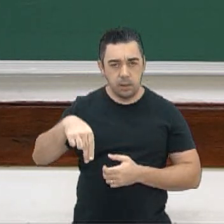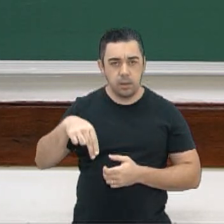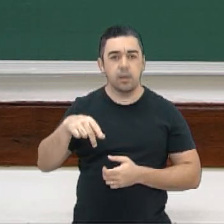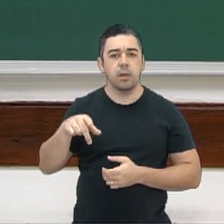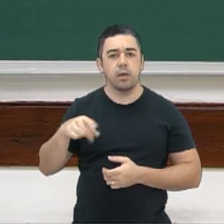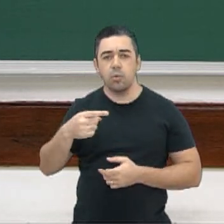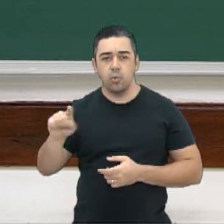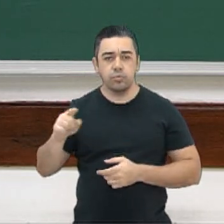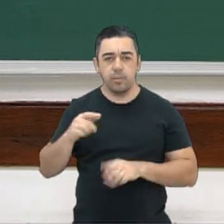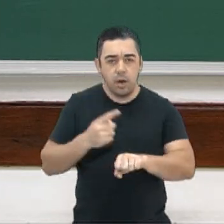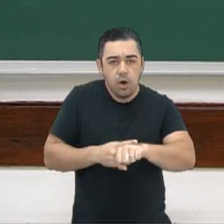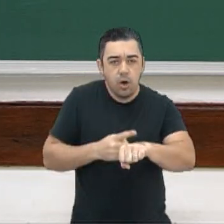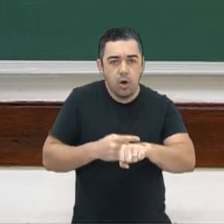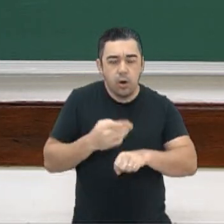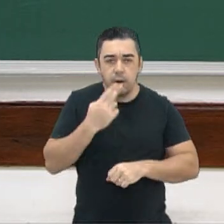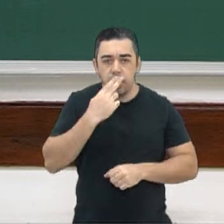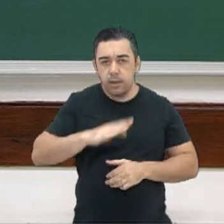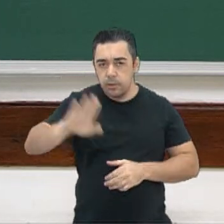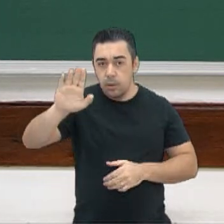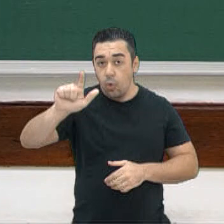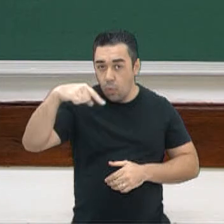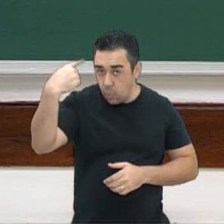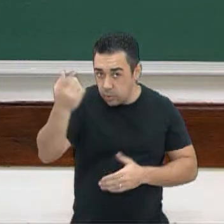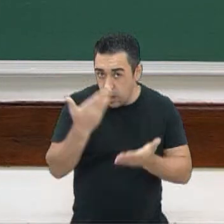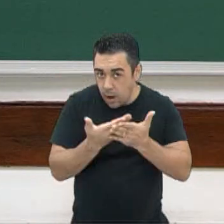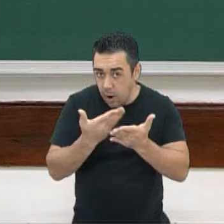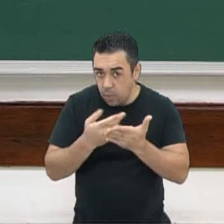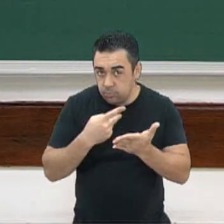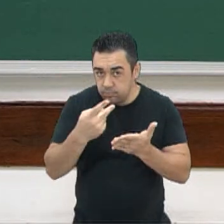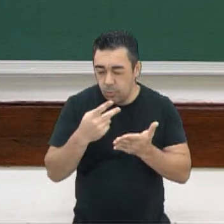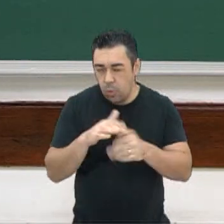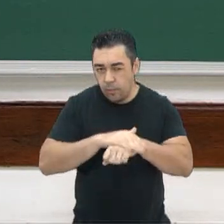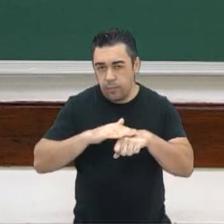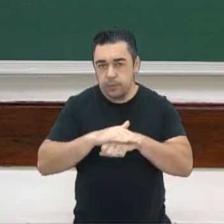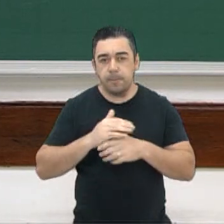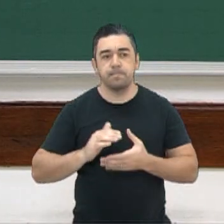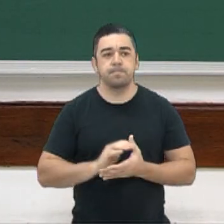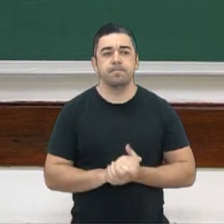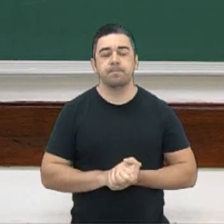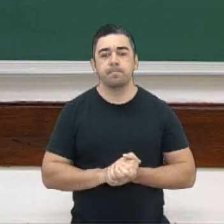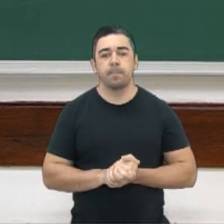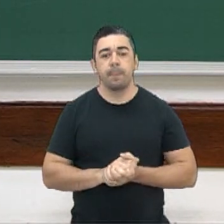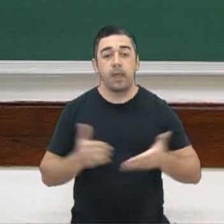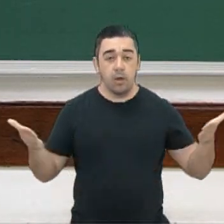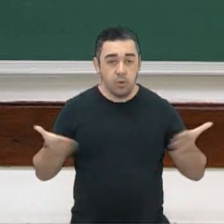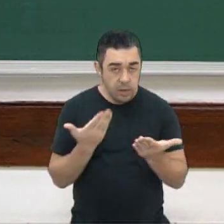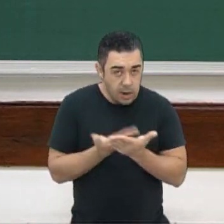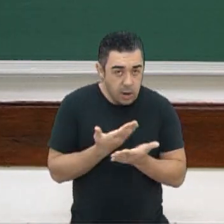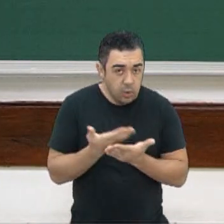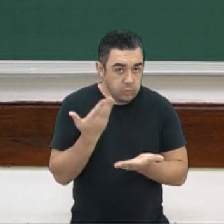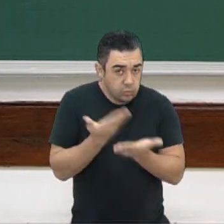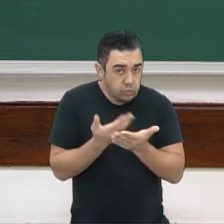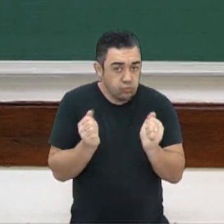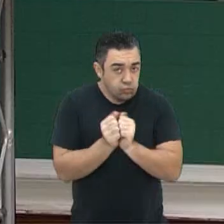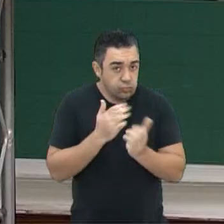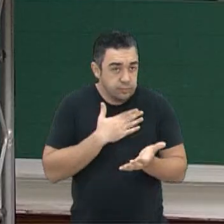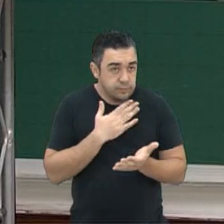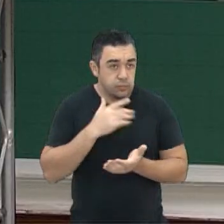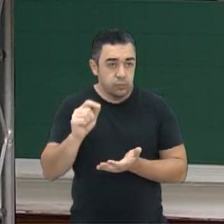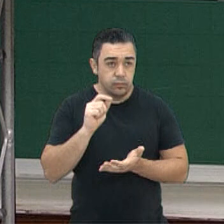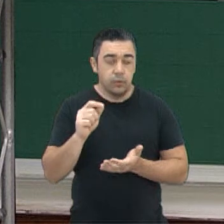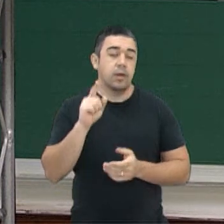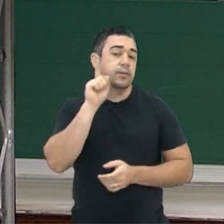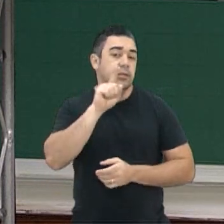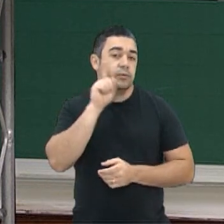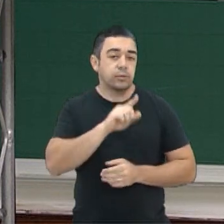Próxima aula, não perca, que ficou show de bola para nós discutirmos essa questão também. Nessa aula vocês estudaram comigo, porque, galera,